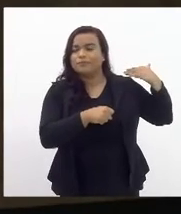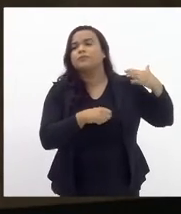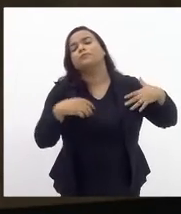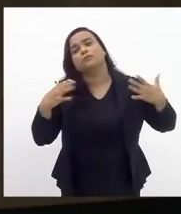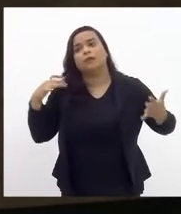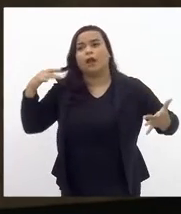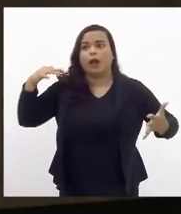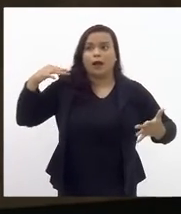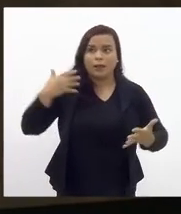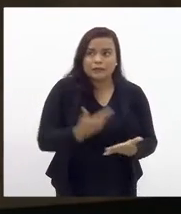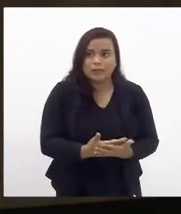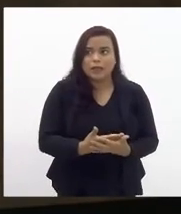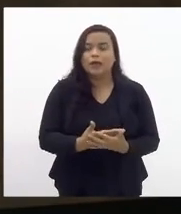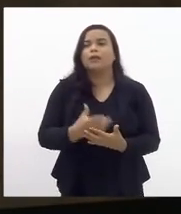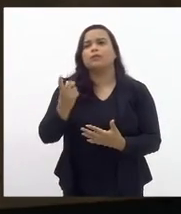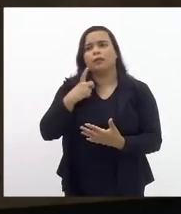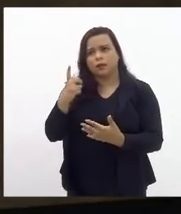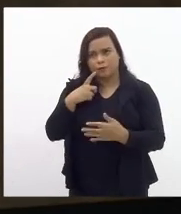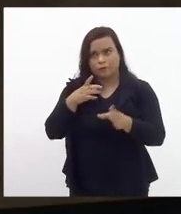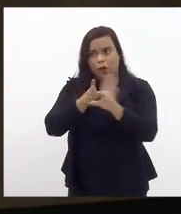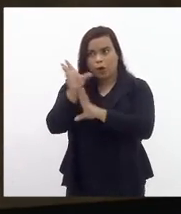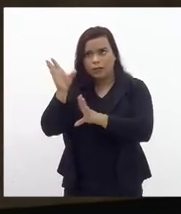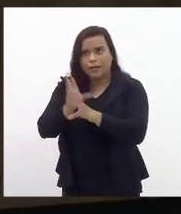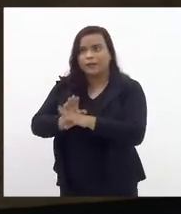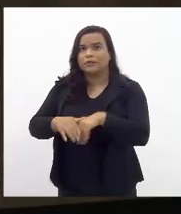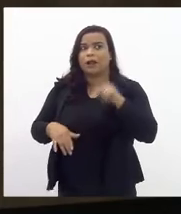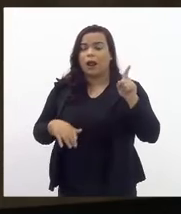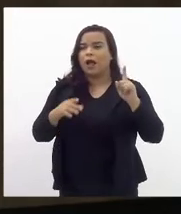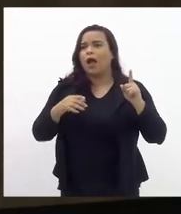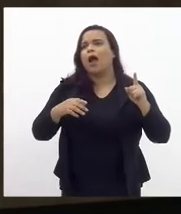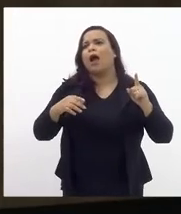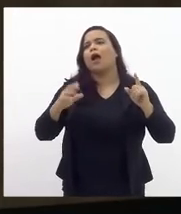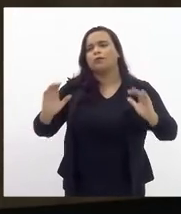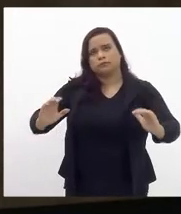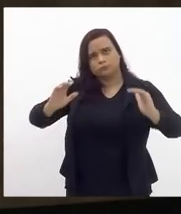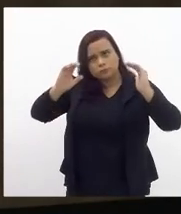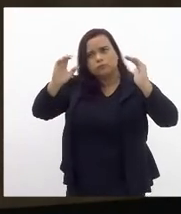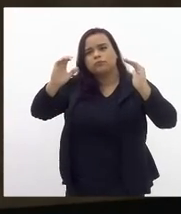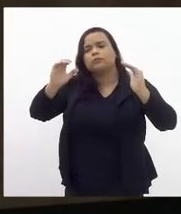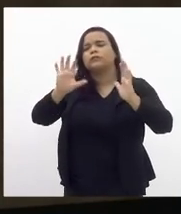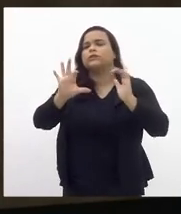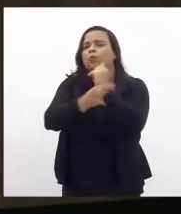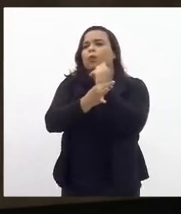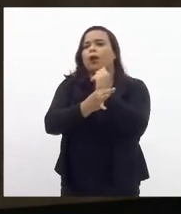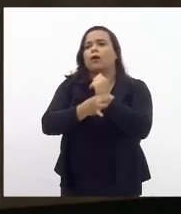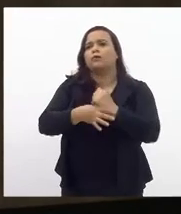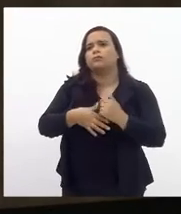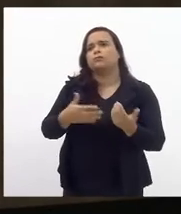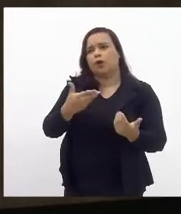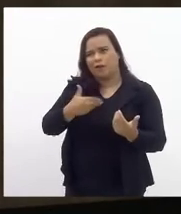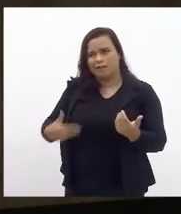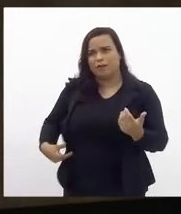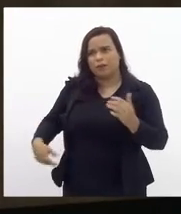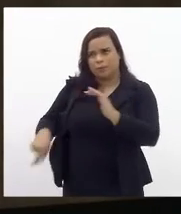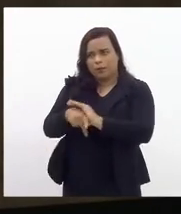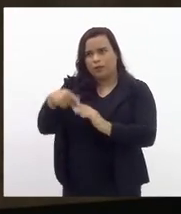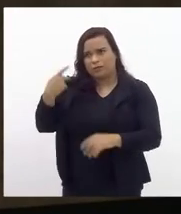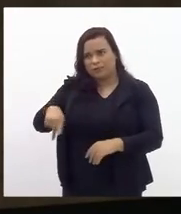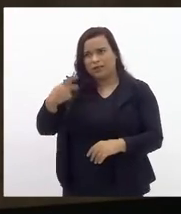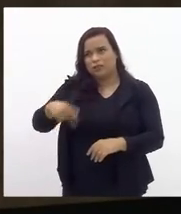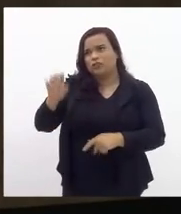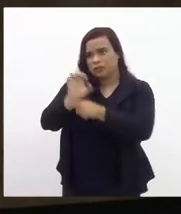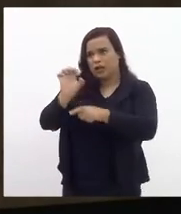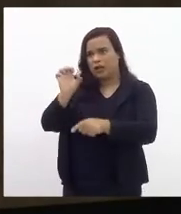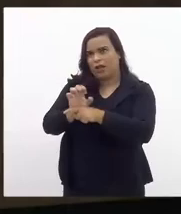Desde então, por orientação das autoridades de segurança do Estado do Rio de Janeiro, não por vontade pessoal, por seu